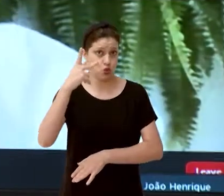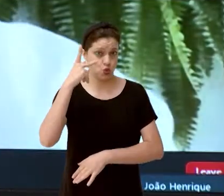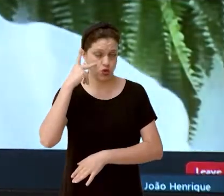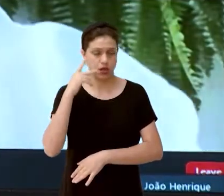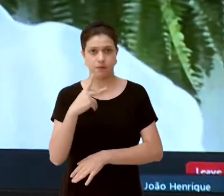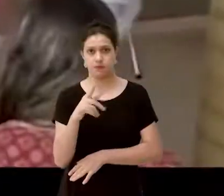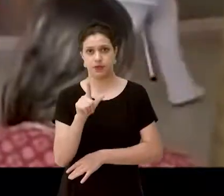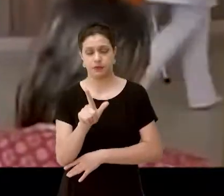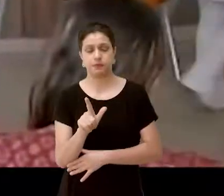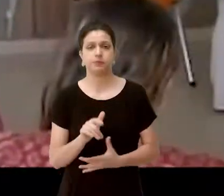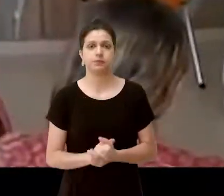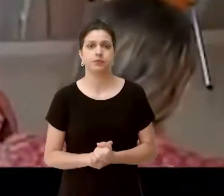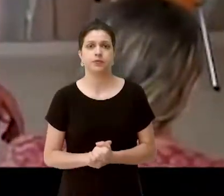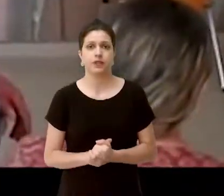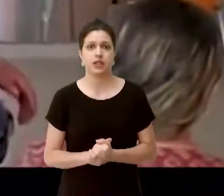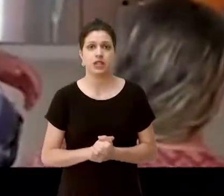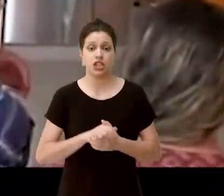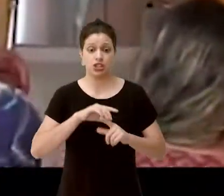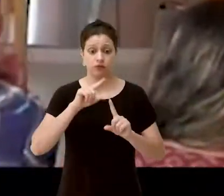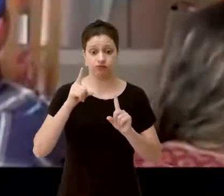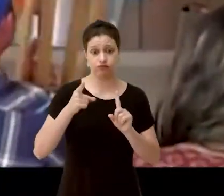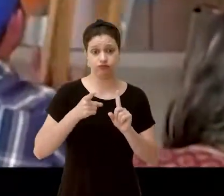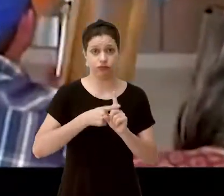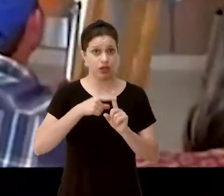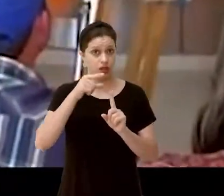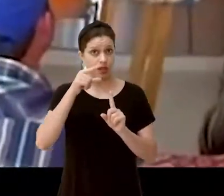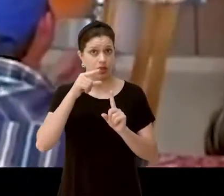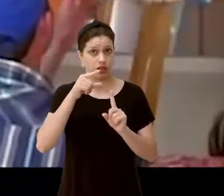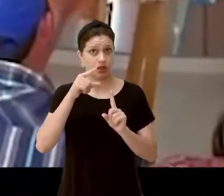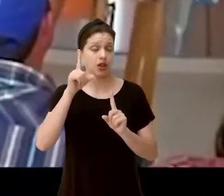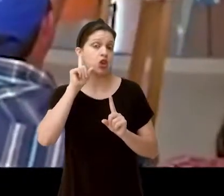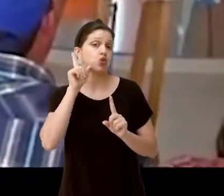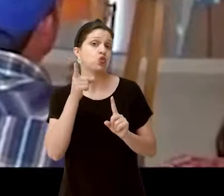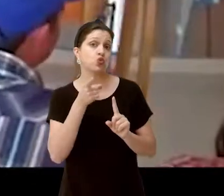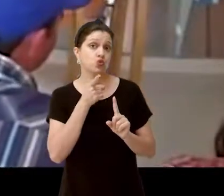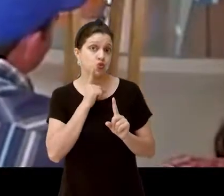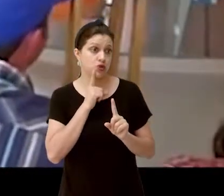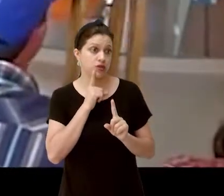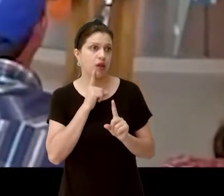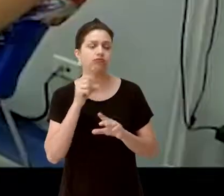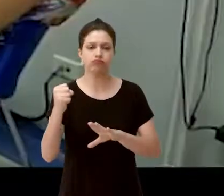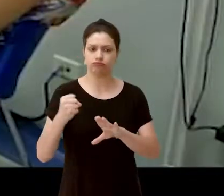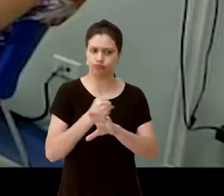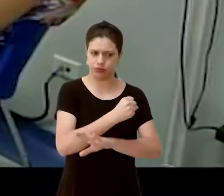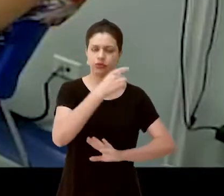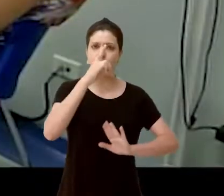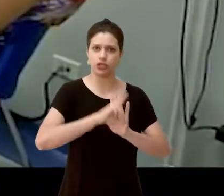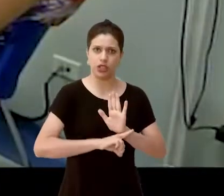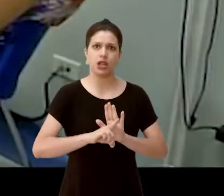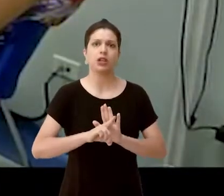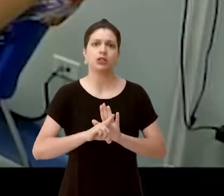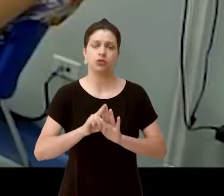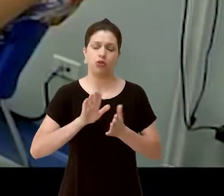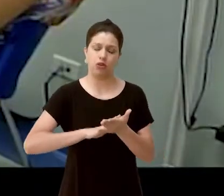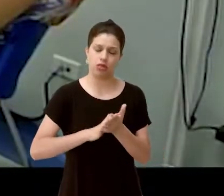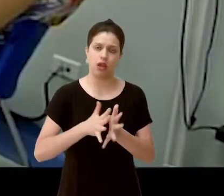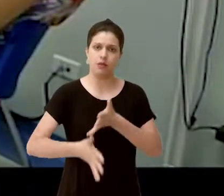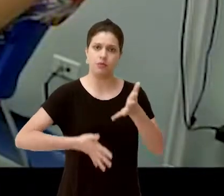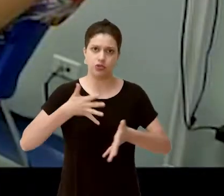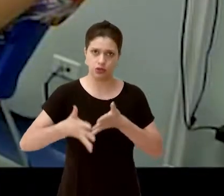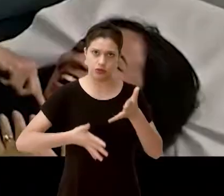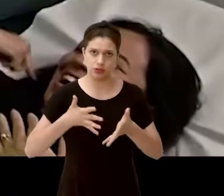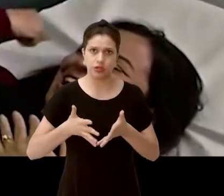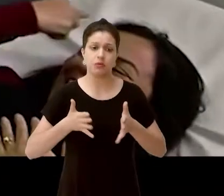do PL, que concederá à gestante com deficiência auditiva um intérprete de Libras para acompanhar a consulta